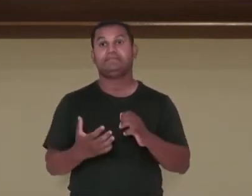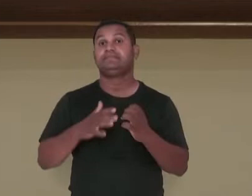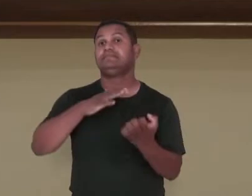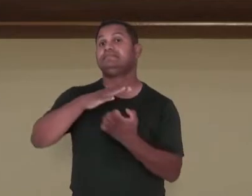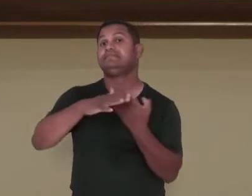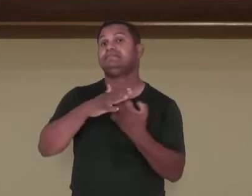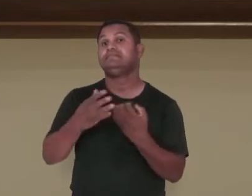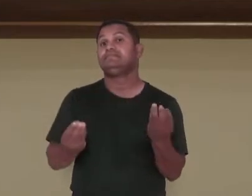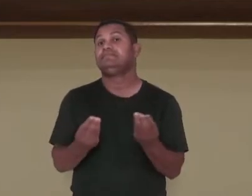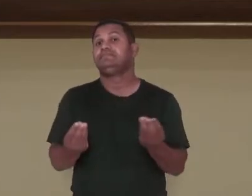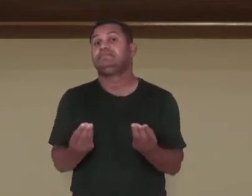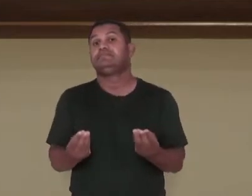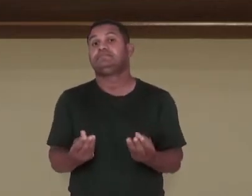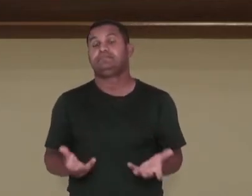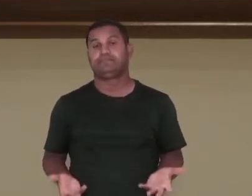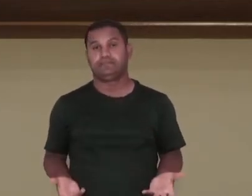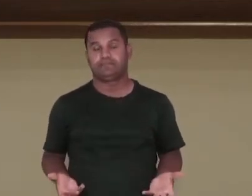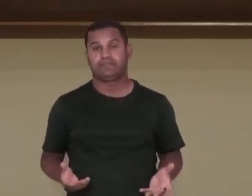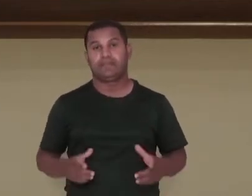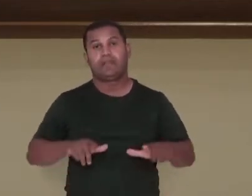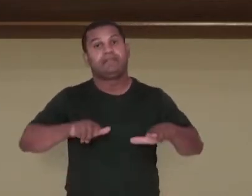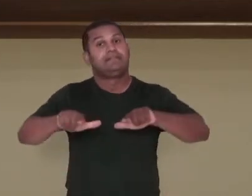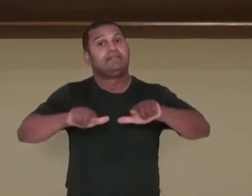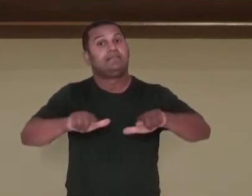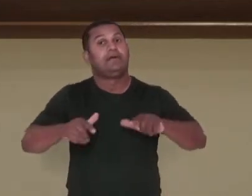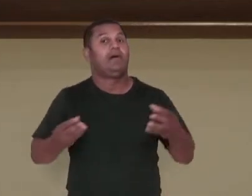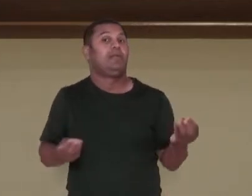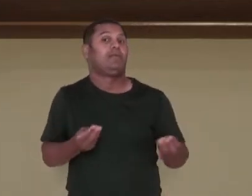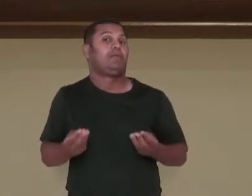início da industrialização, as condições de trabalho